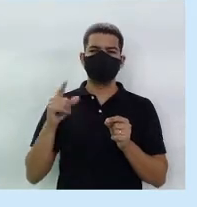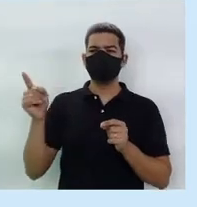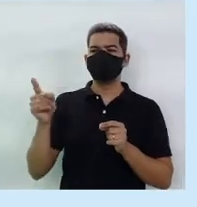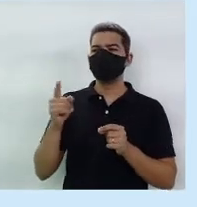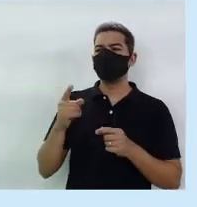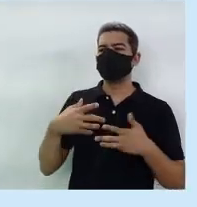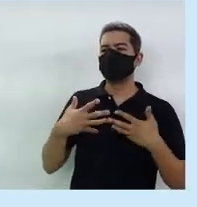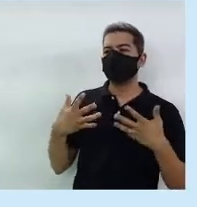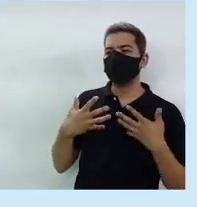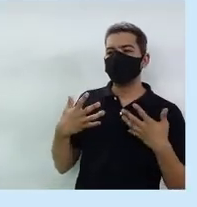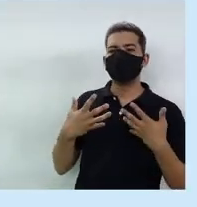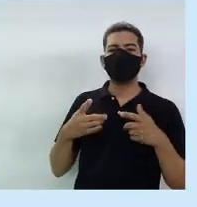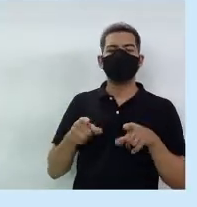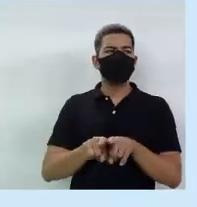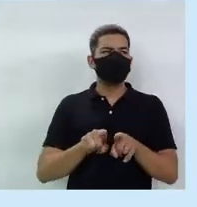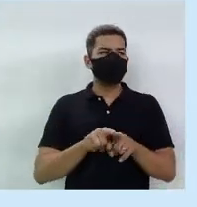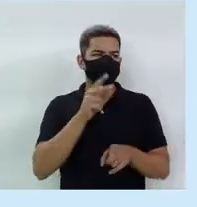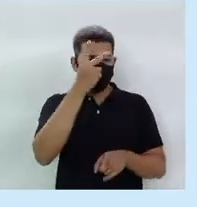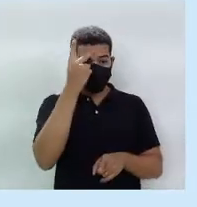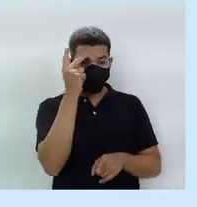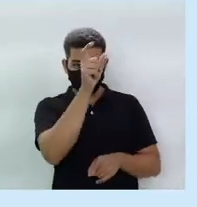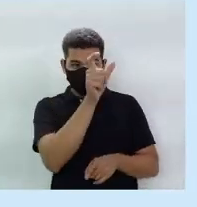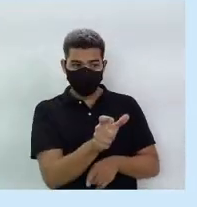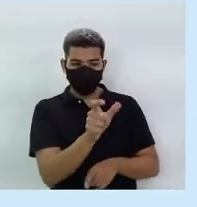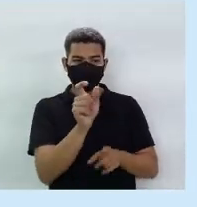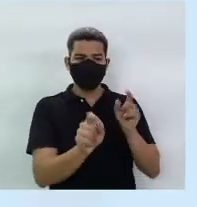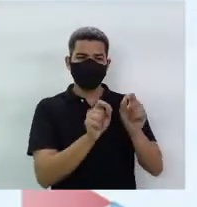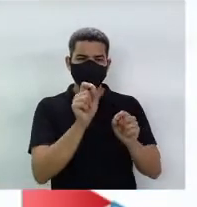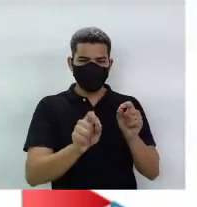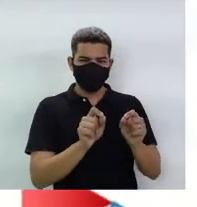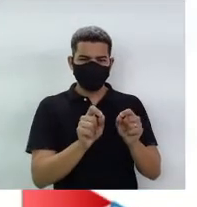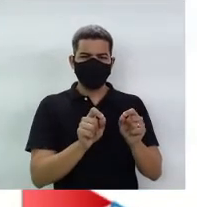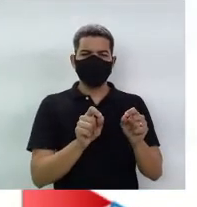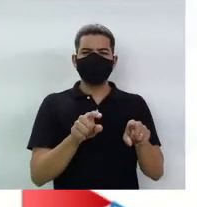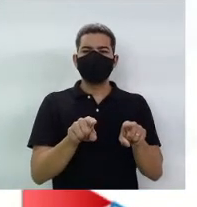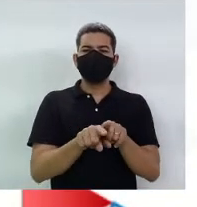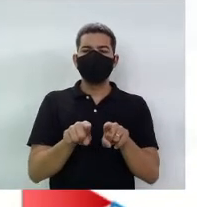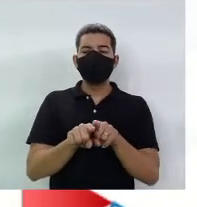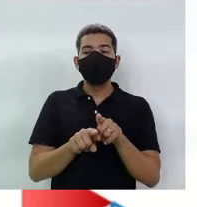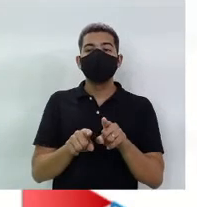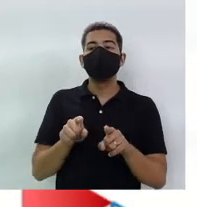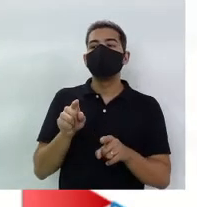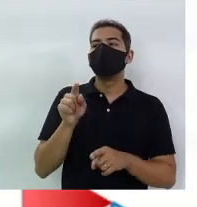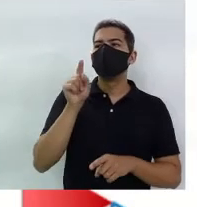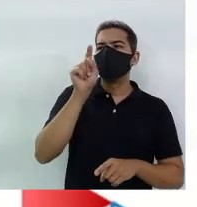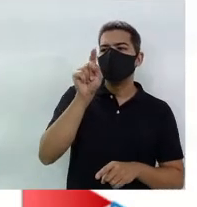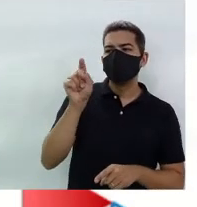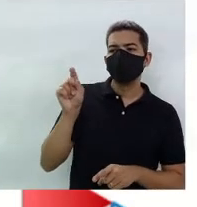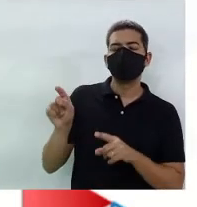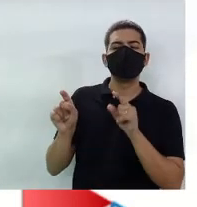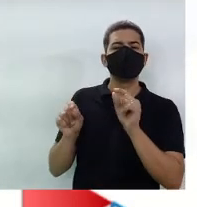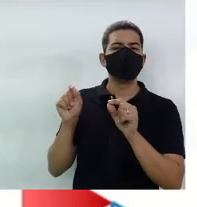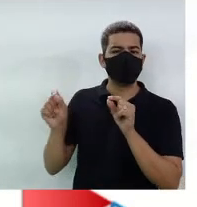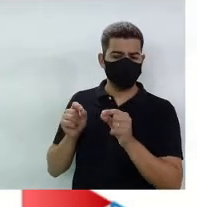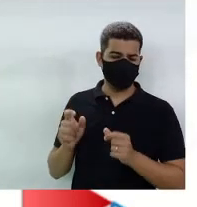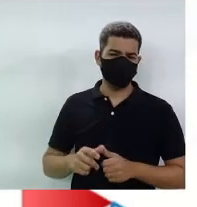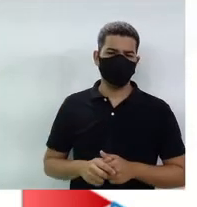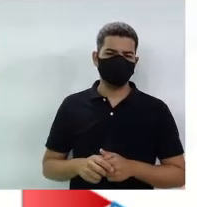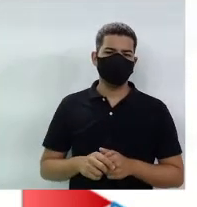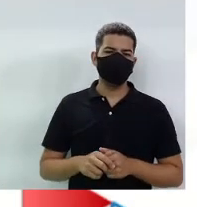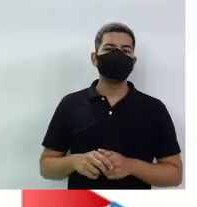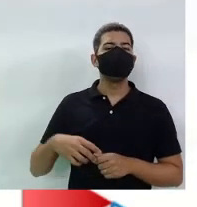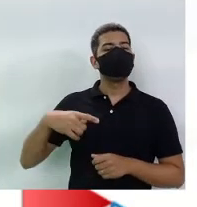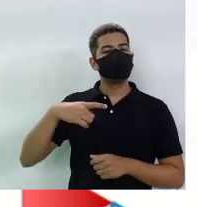Nós vimos aqui a ovelha, alguém querendo se passar de bonzinho. Mais uma vez, nós temos, olha aí a figura, a menção